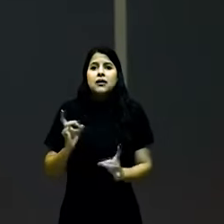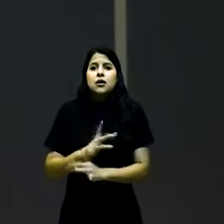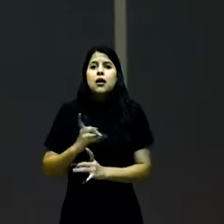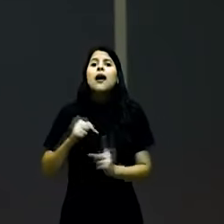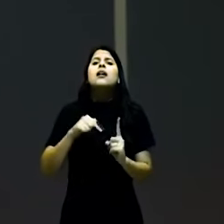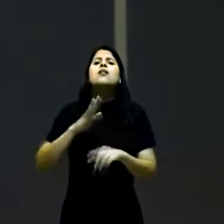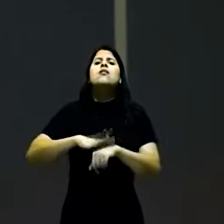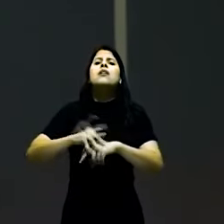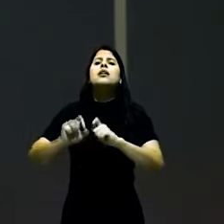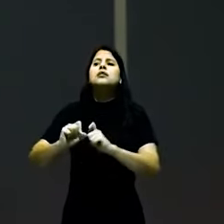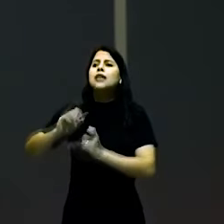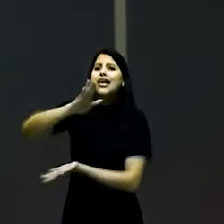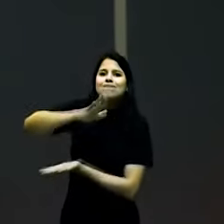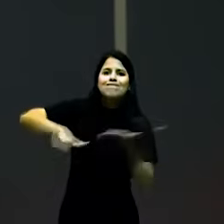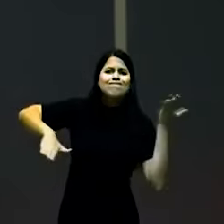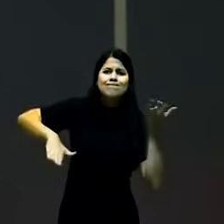Fugiu.